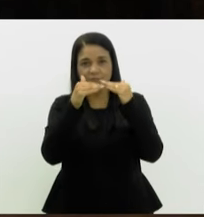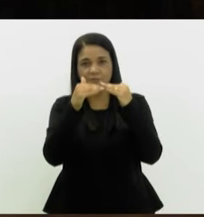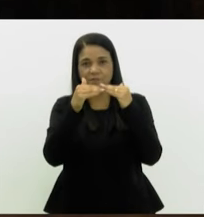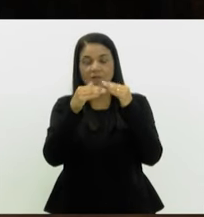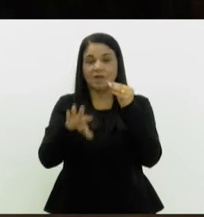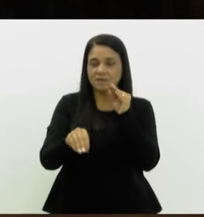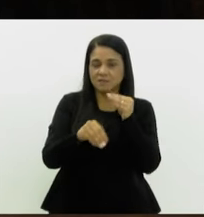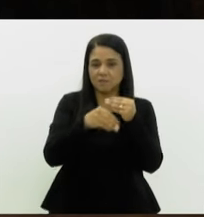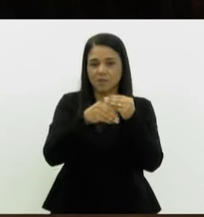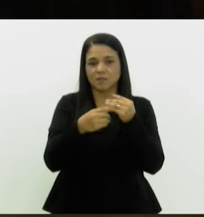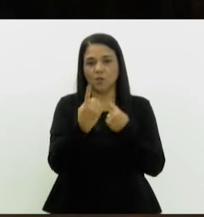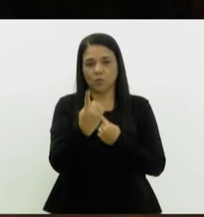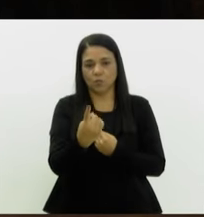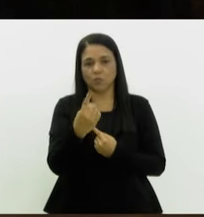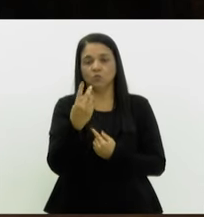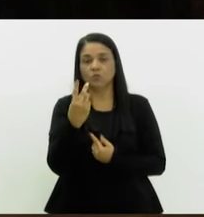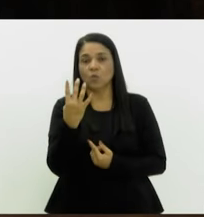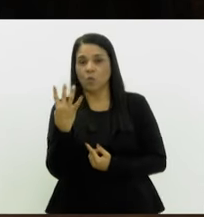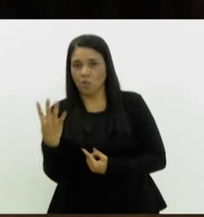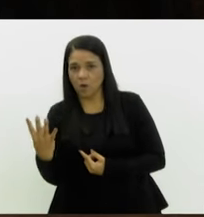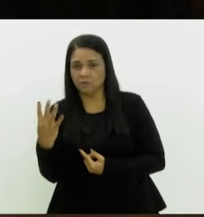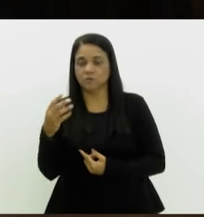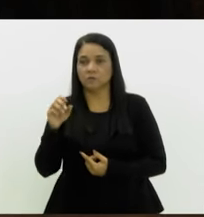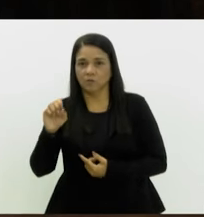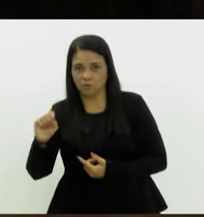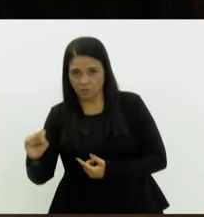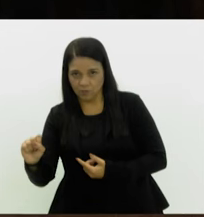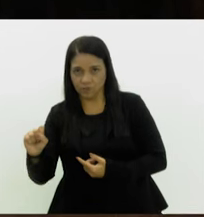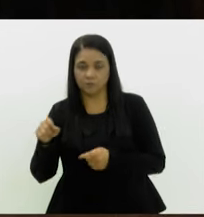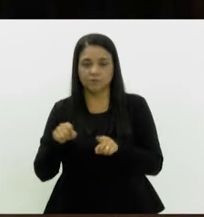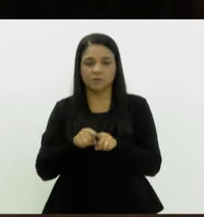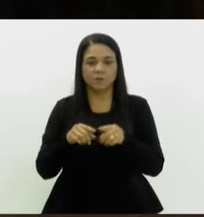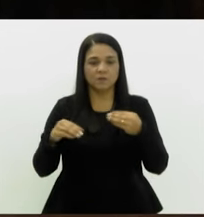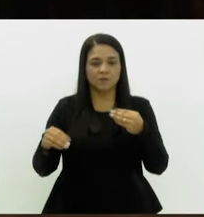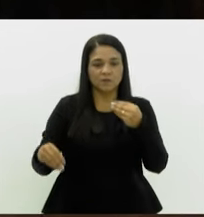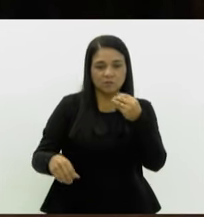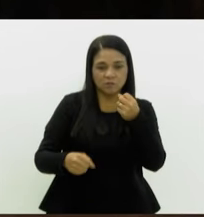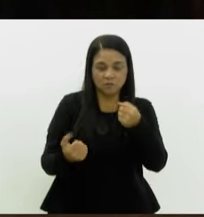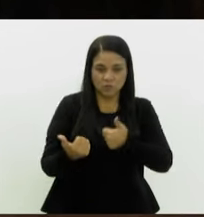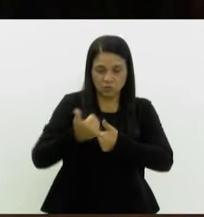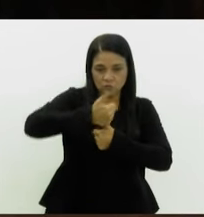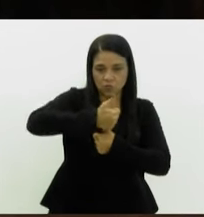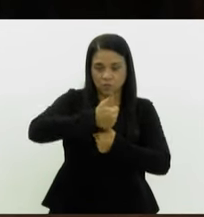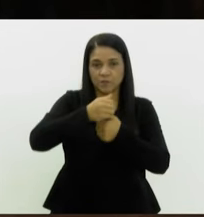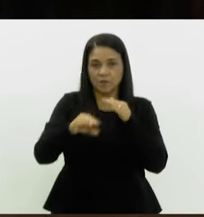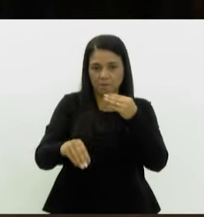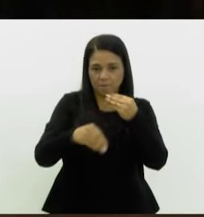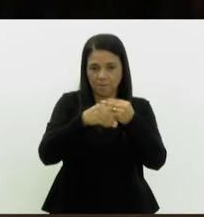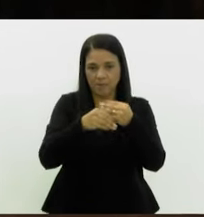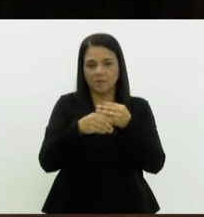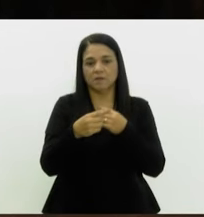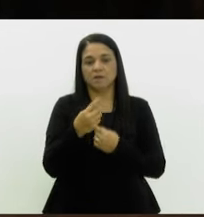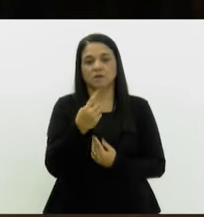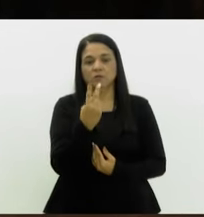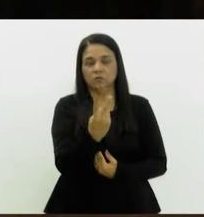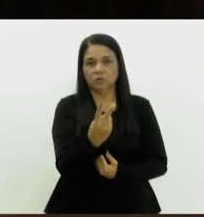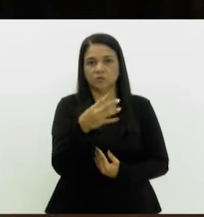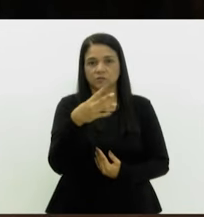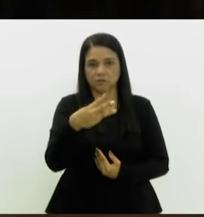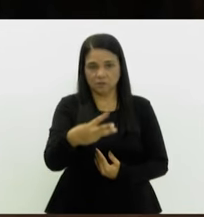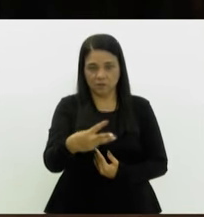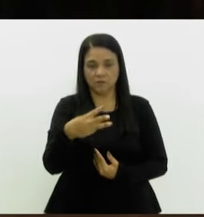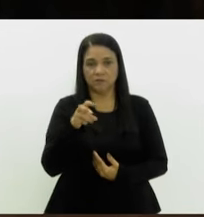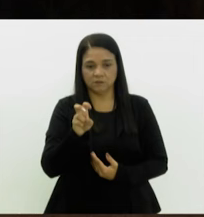às emendas 1, 4 e 8. Favorável com a subemenda às emendas 2, 3 e